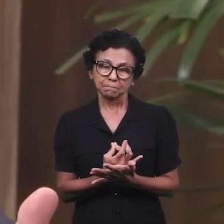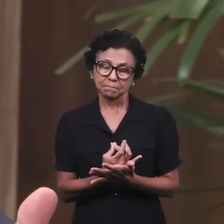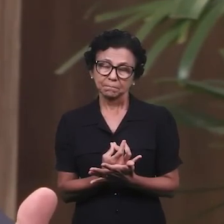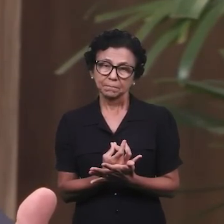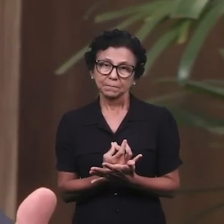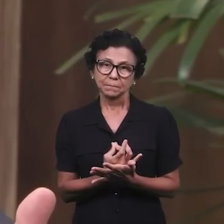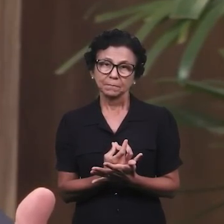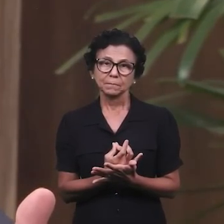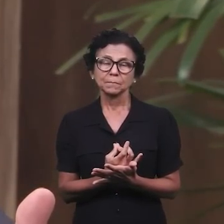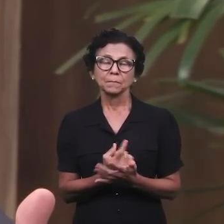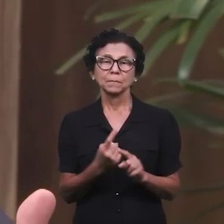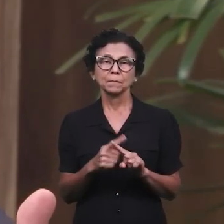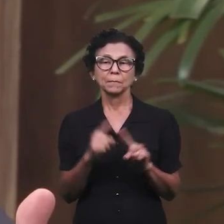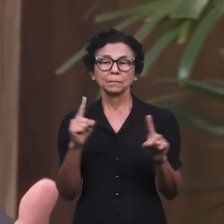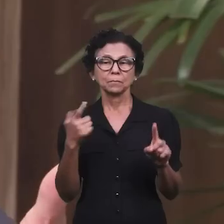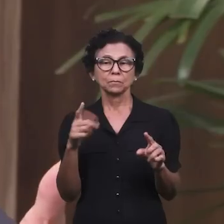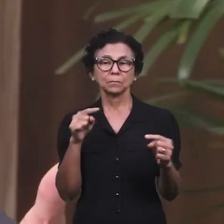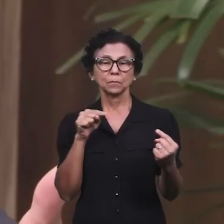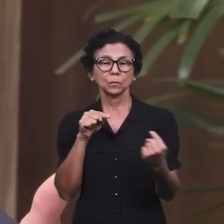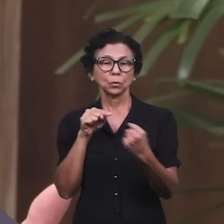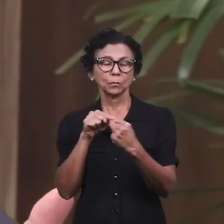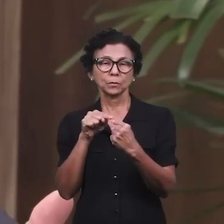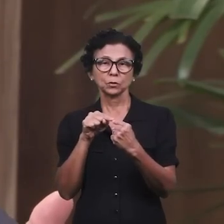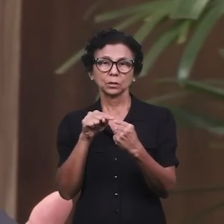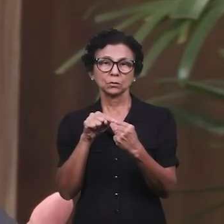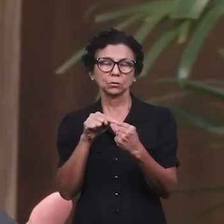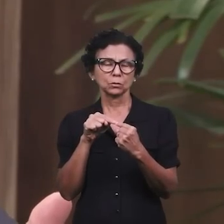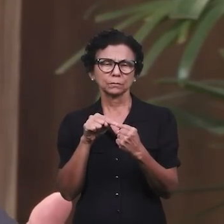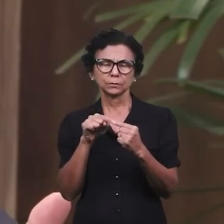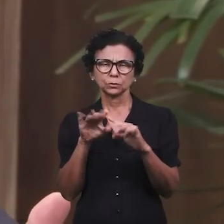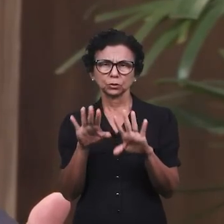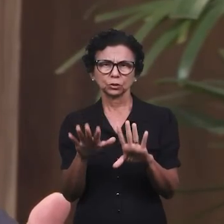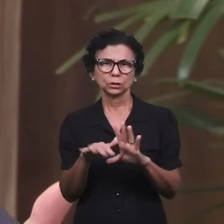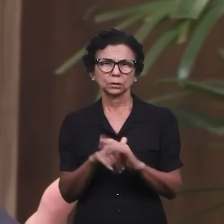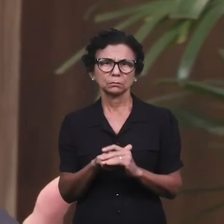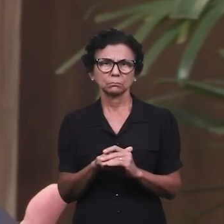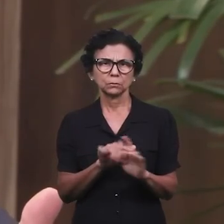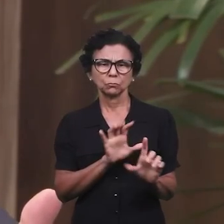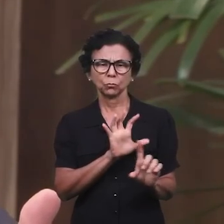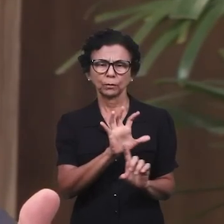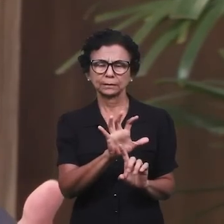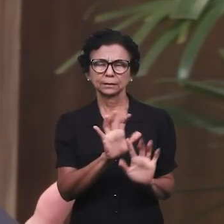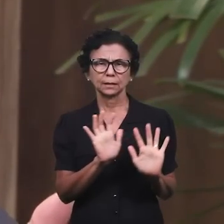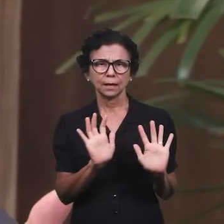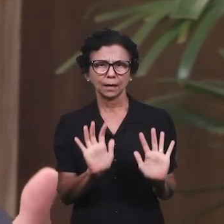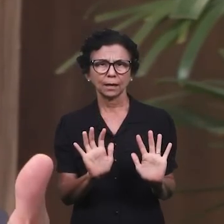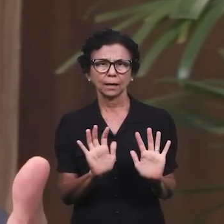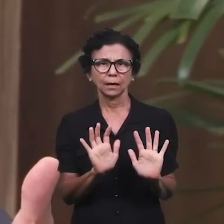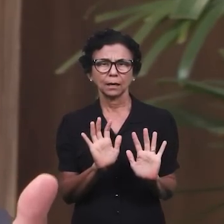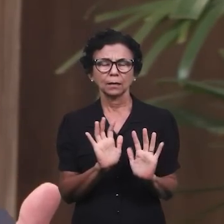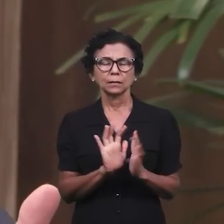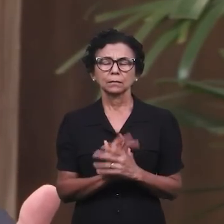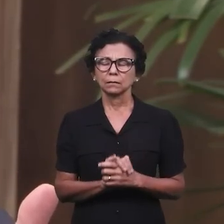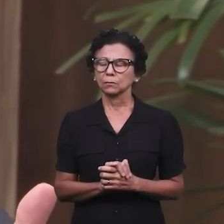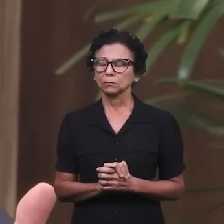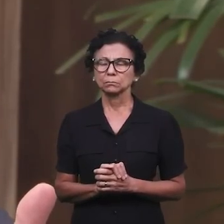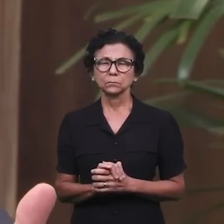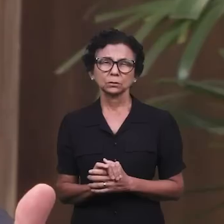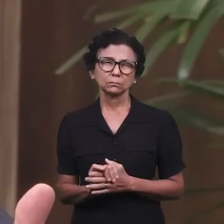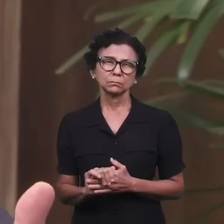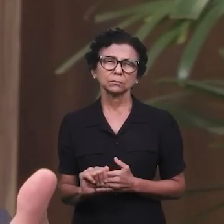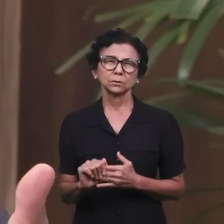nenhum de constranger aqueles que nos ouvem, mas nós não podemos falar de uma forma muito